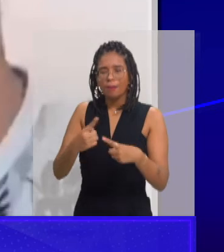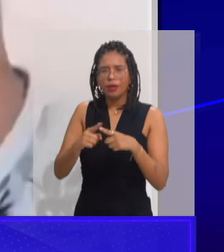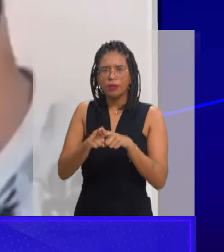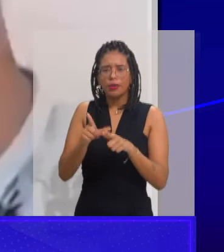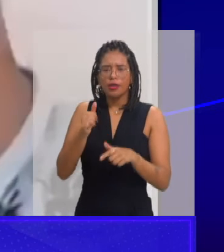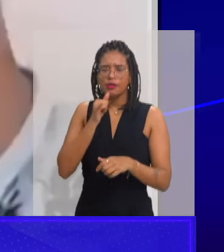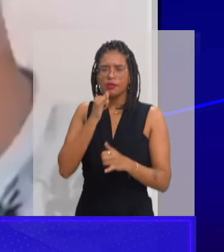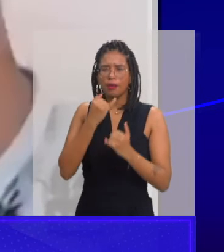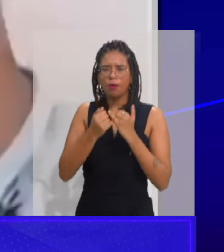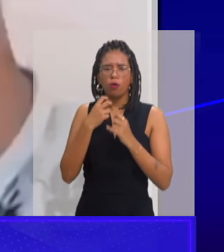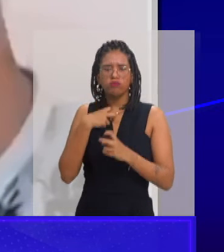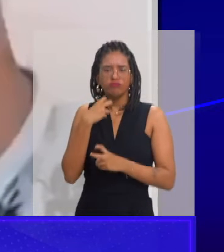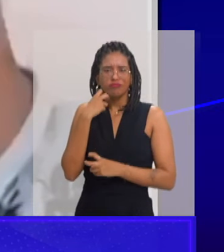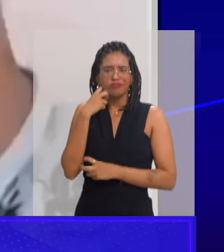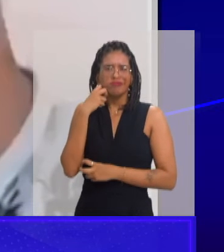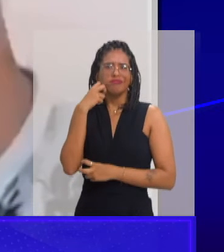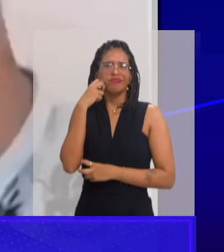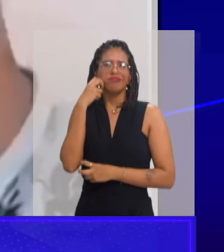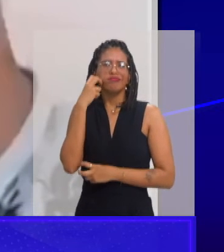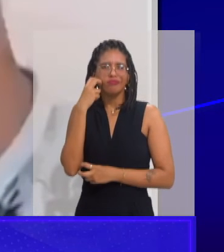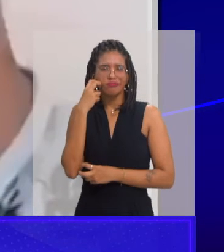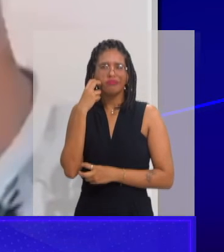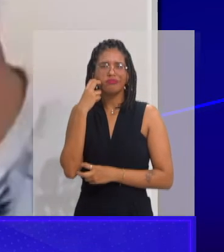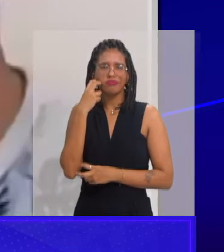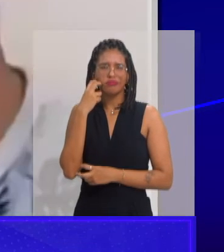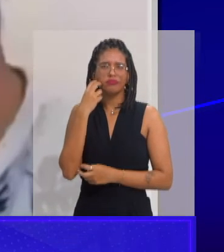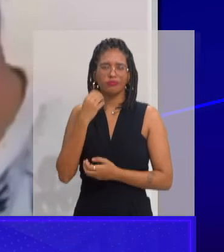correta, mas muito tímida. Sim.